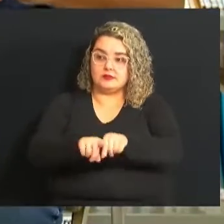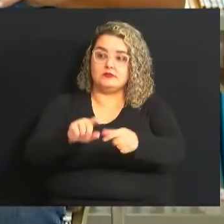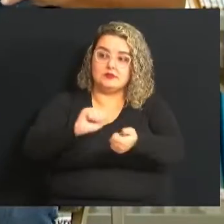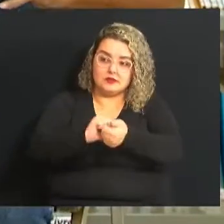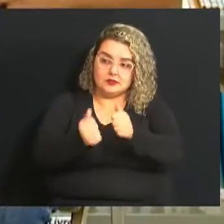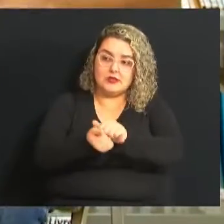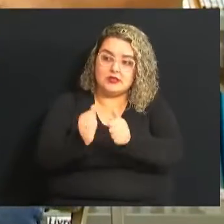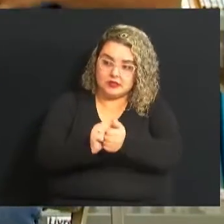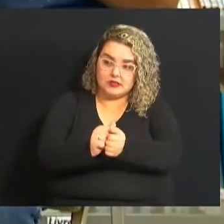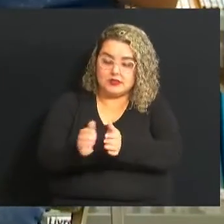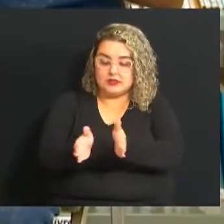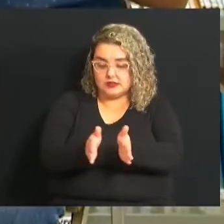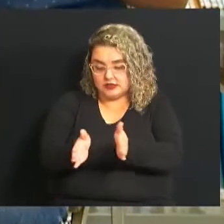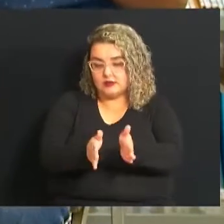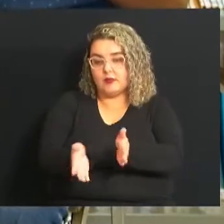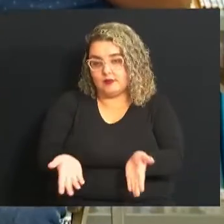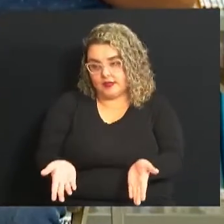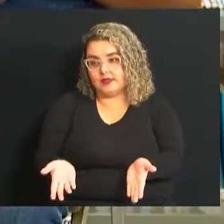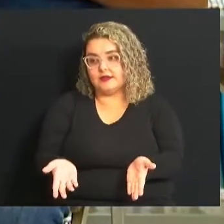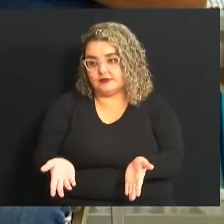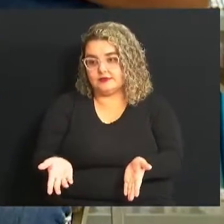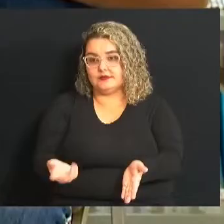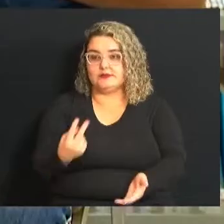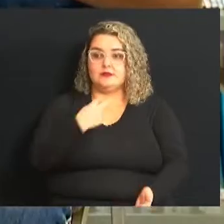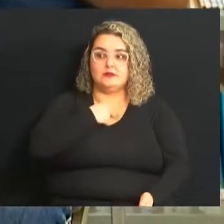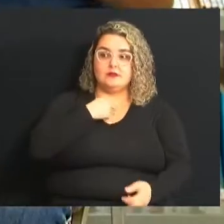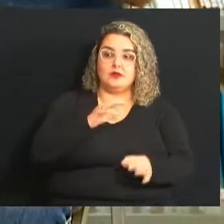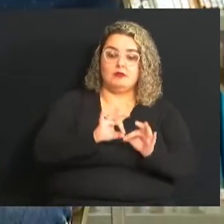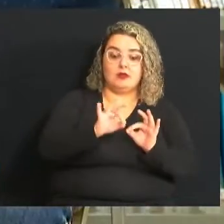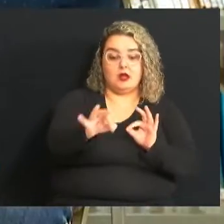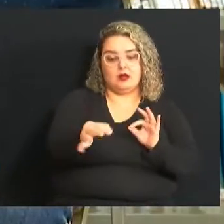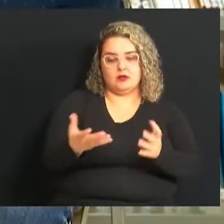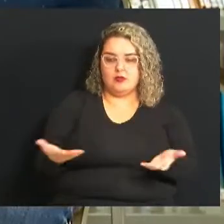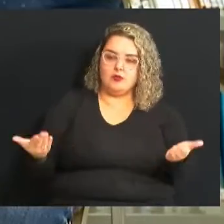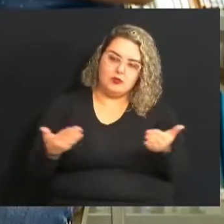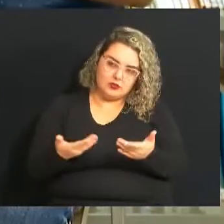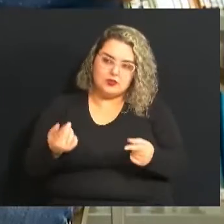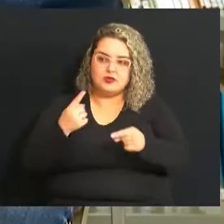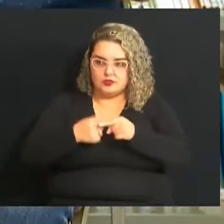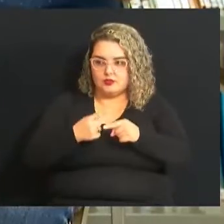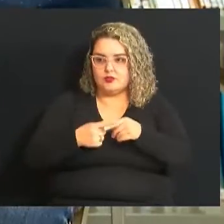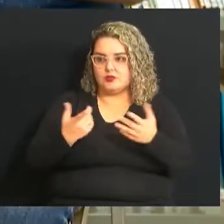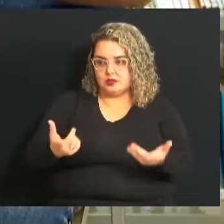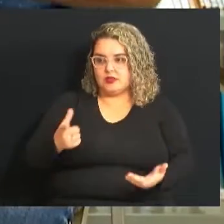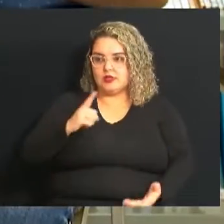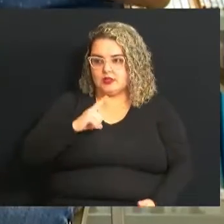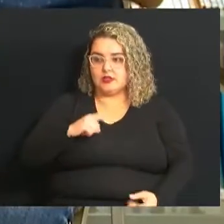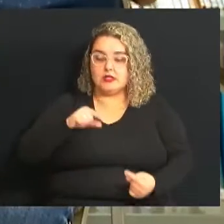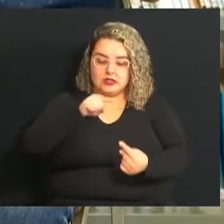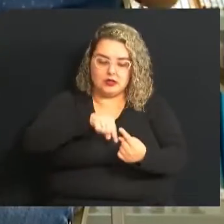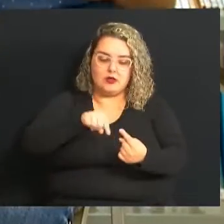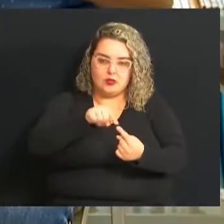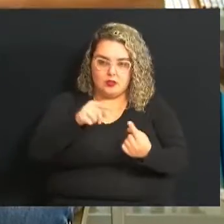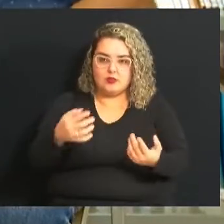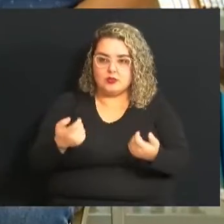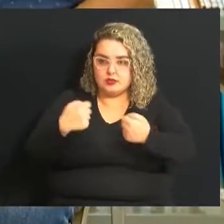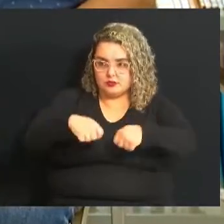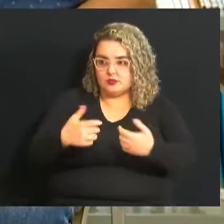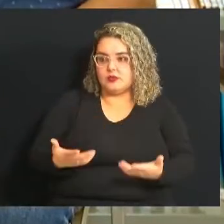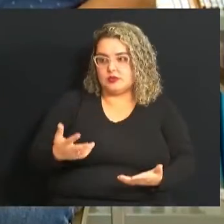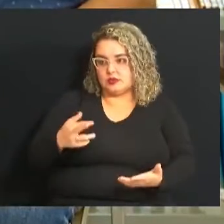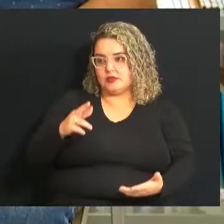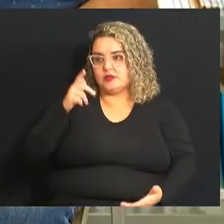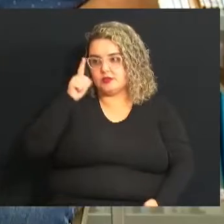essa temporalidade, né? Então ela também não pode ser muito extensa hoje, porque você tem uma objetividade necessária para dar conta dos